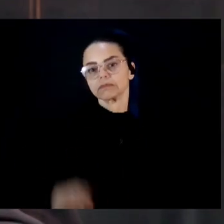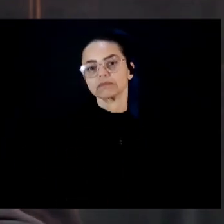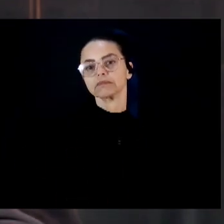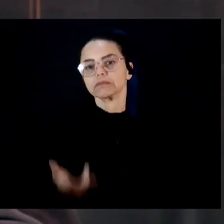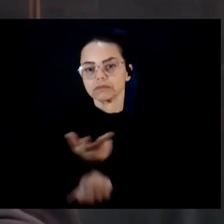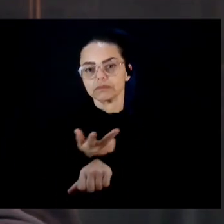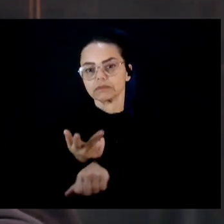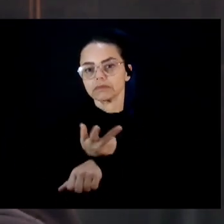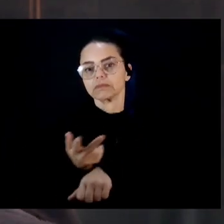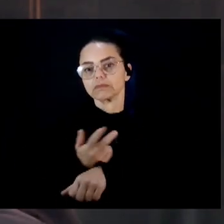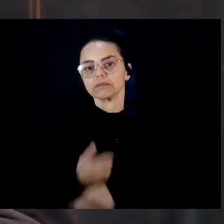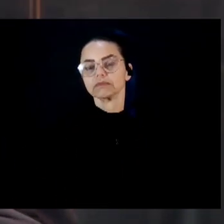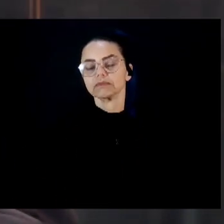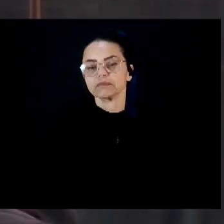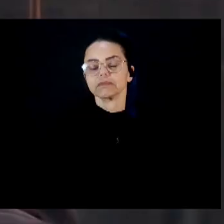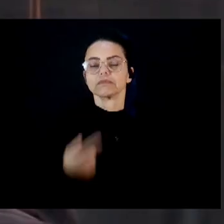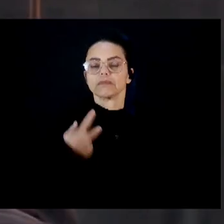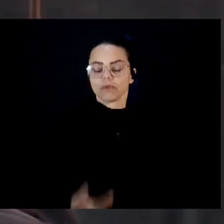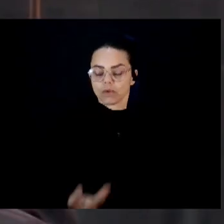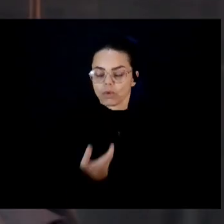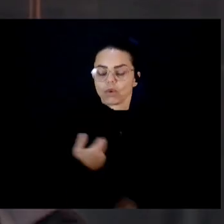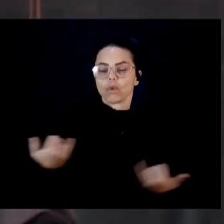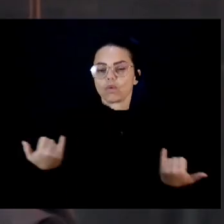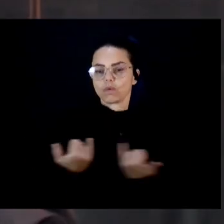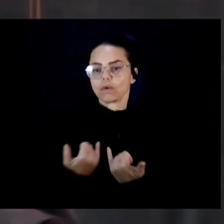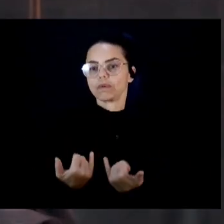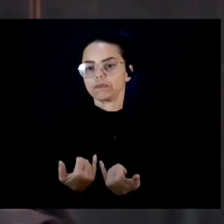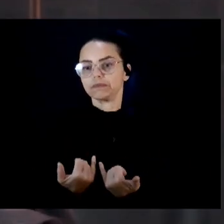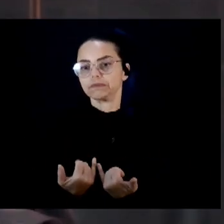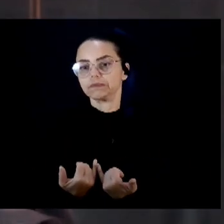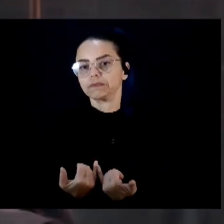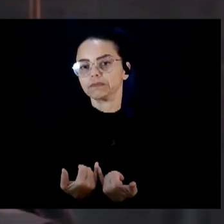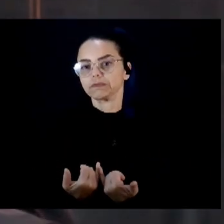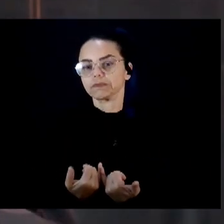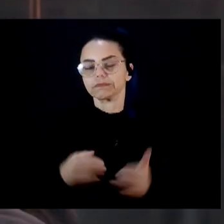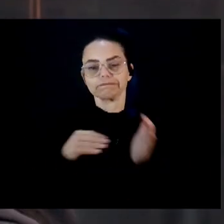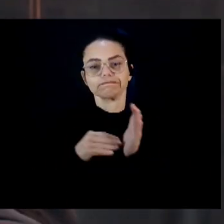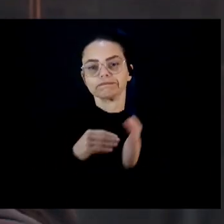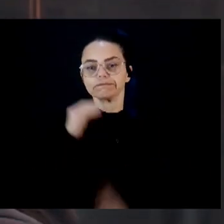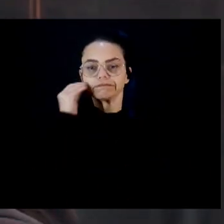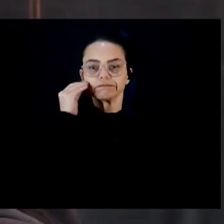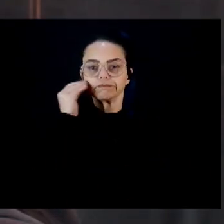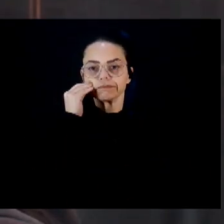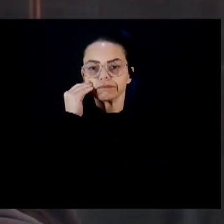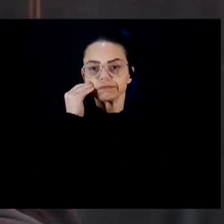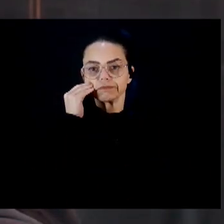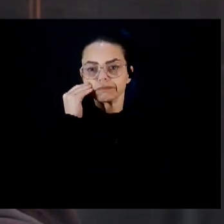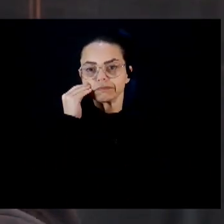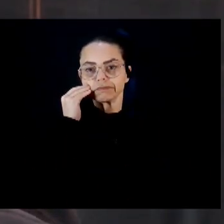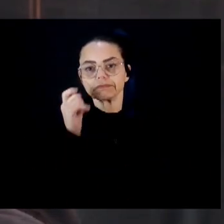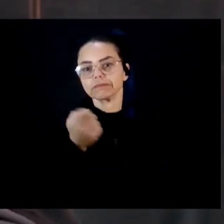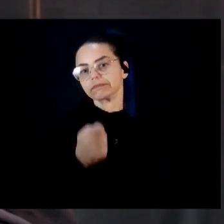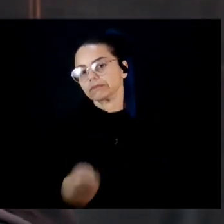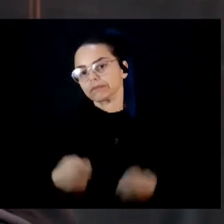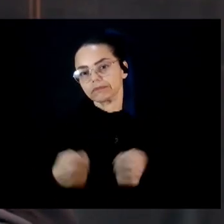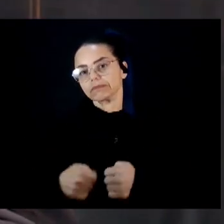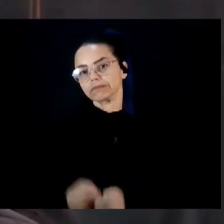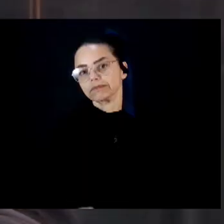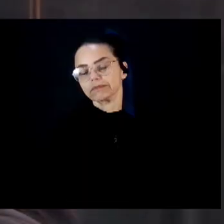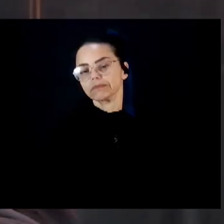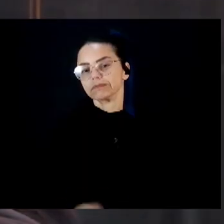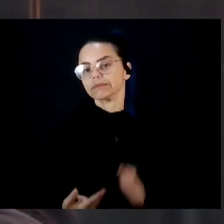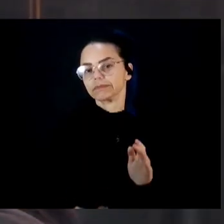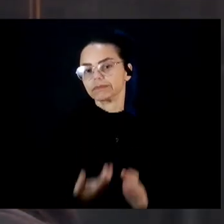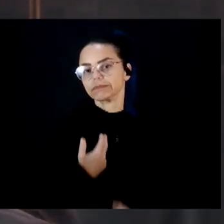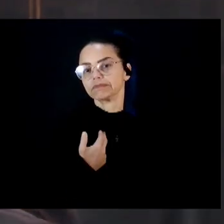a bariátrica. Eu tenho pacientes que foram como última tentativa e não fizeram bariátrica. Em compensação,